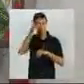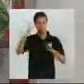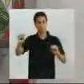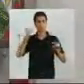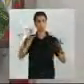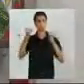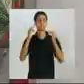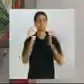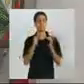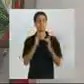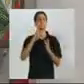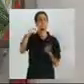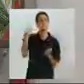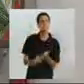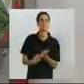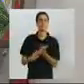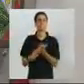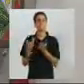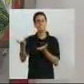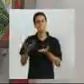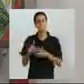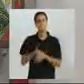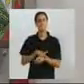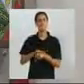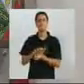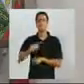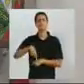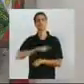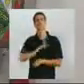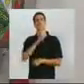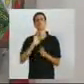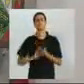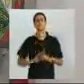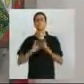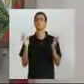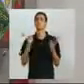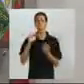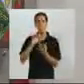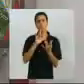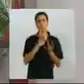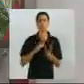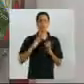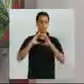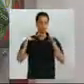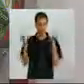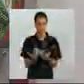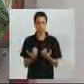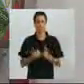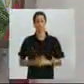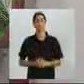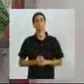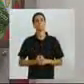entrando em contato, agendando uma visita e nós sempre estamos em contato com a comunidade e aí eu sempre